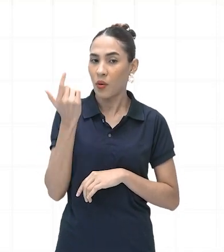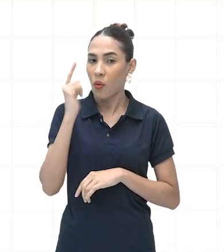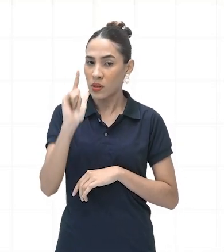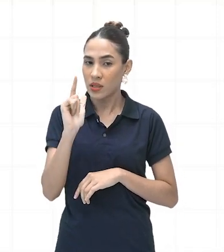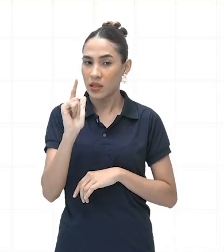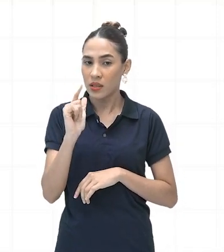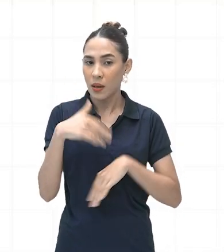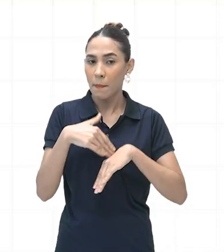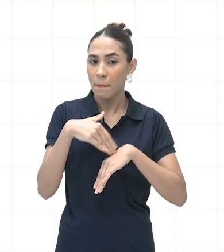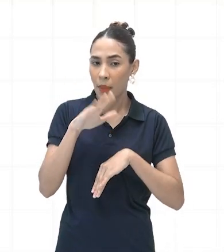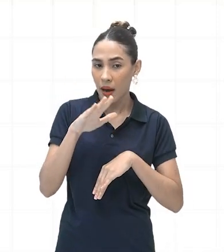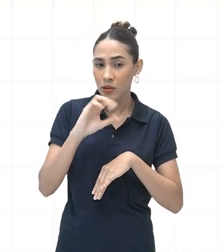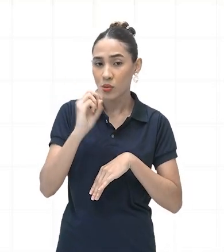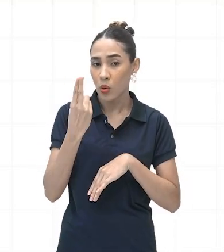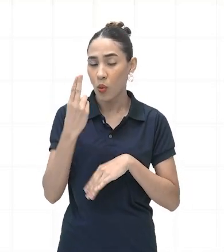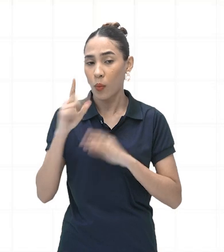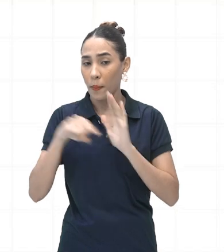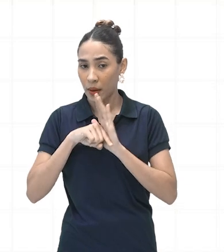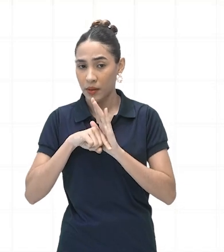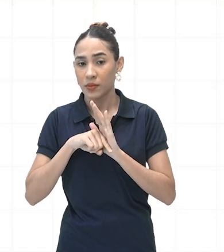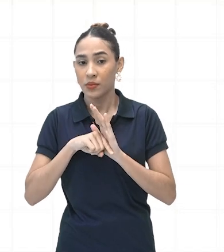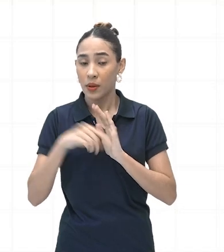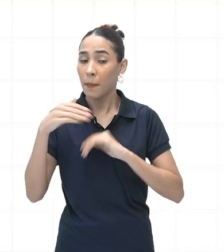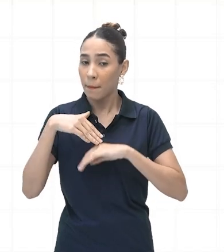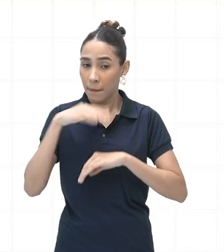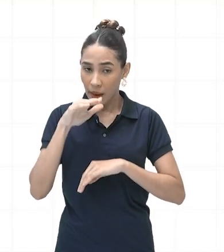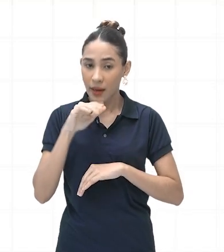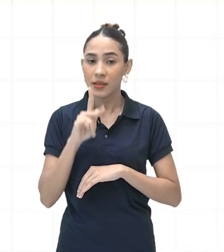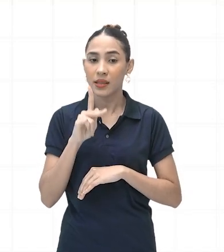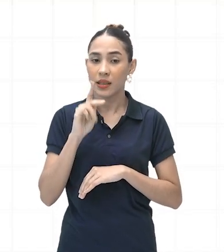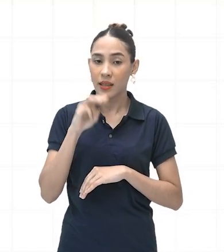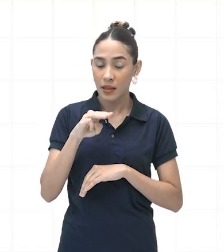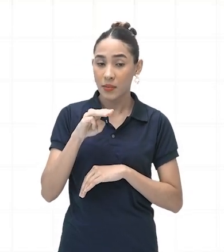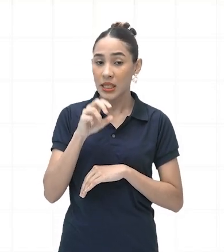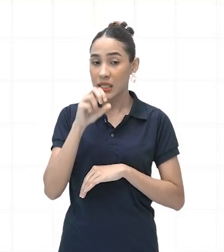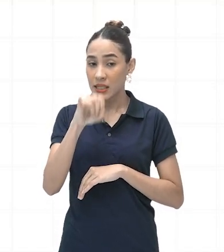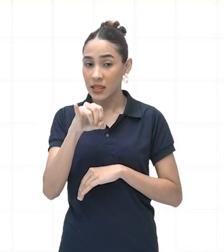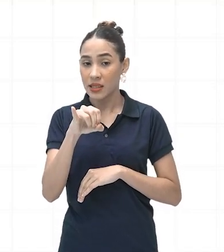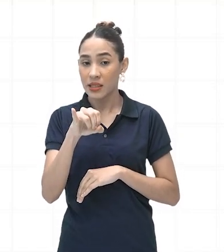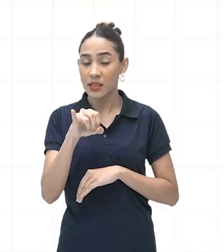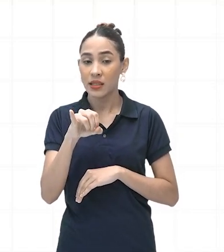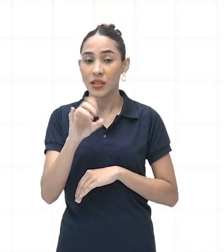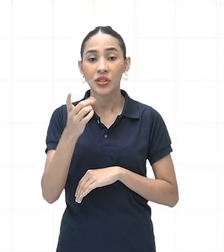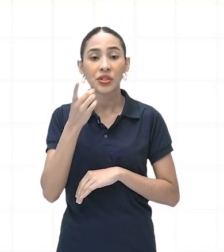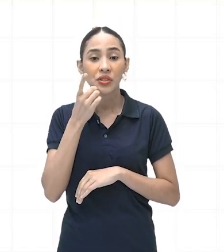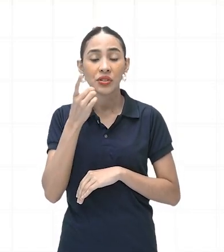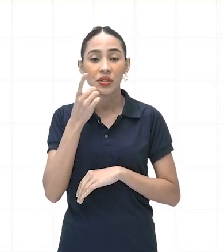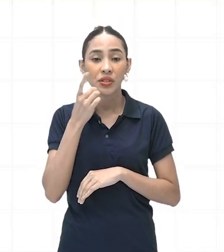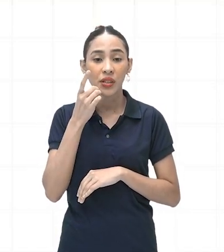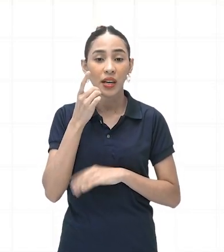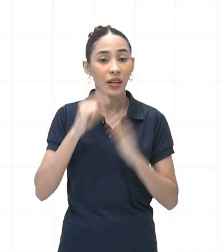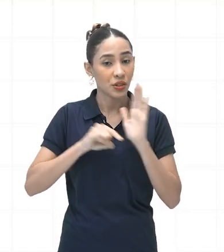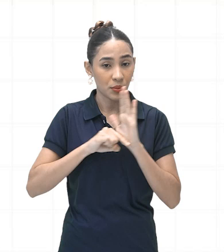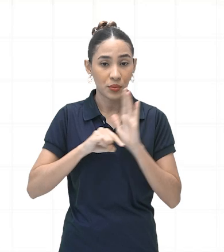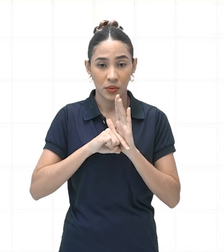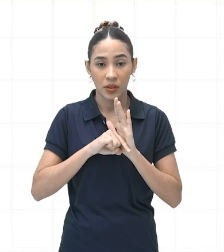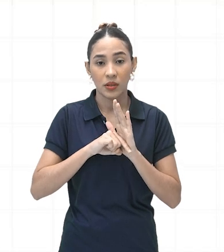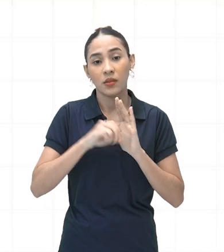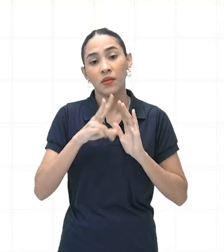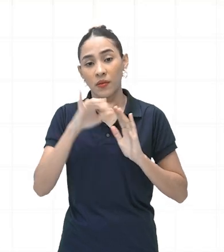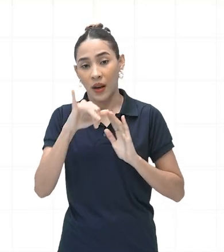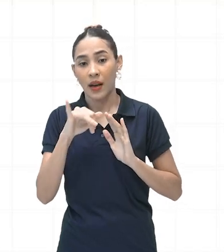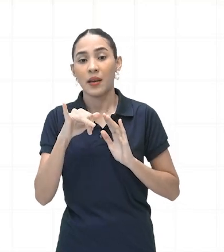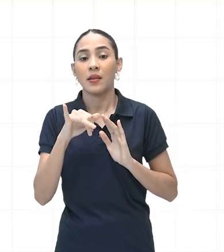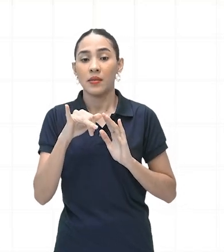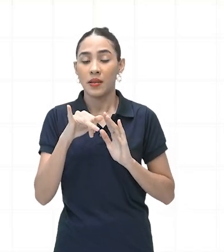menos quilômetros? O senhor vai percorrer mais quilômetros. Se eu diminuir o número de dias, eu vou